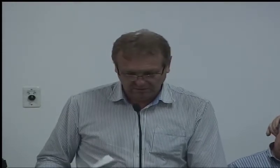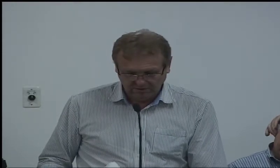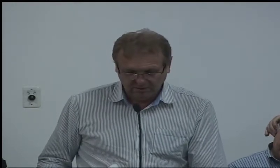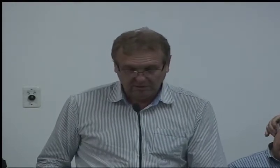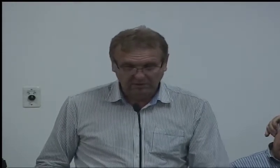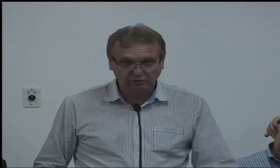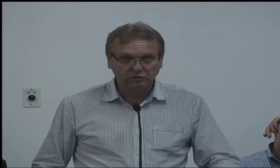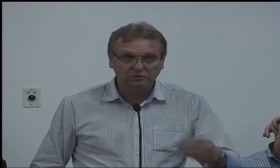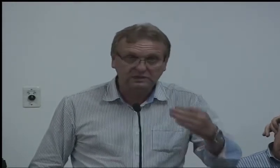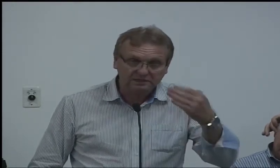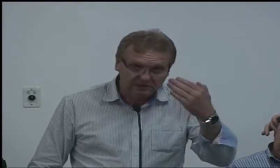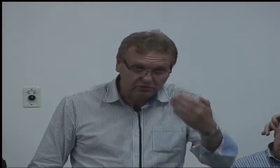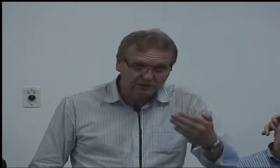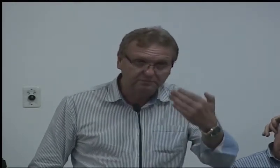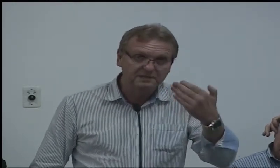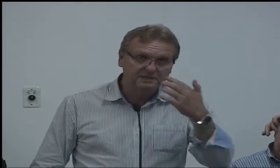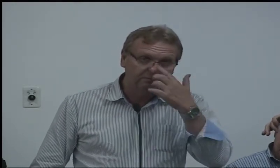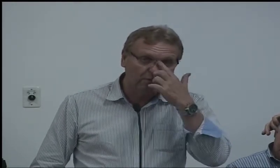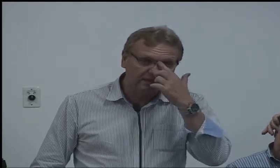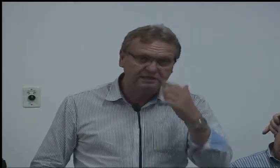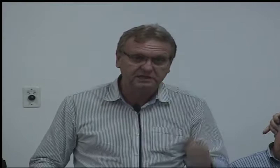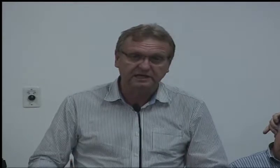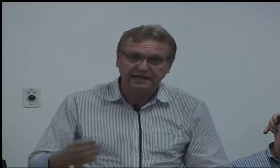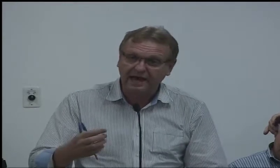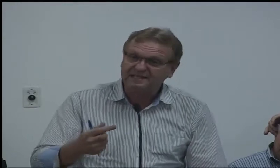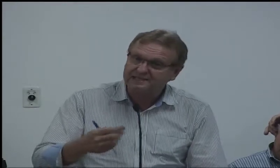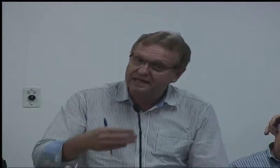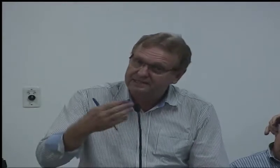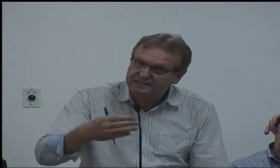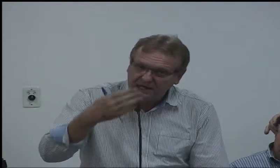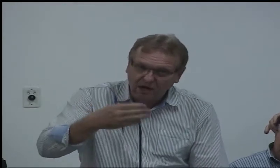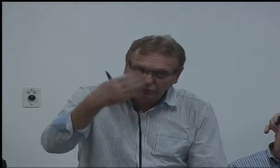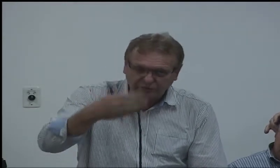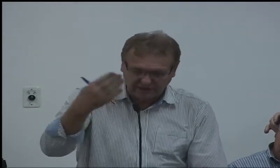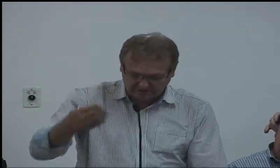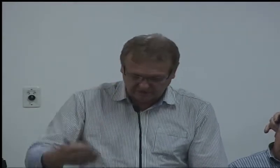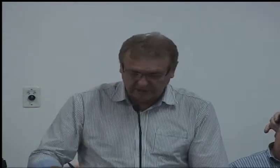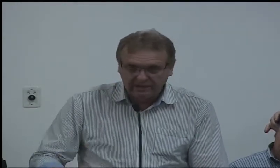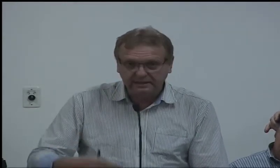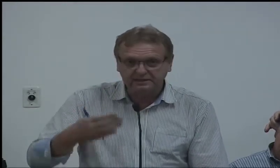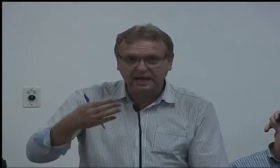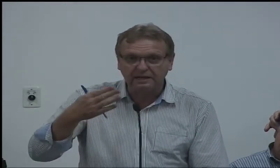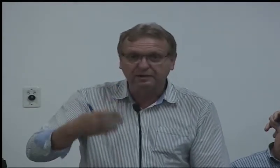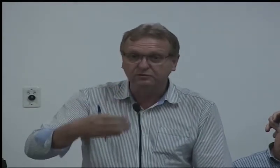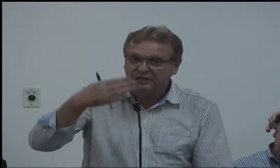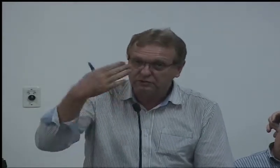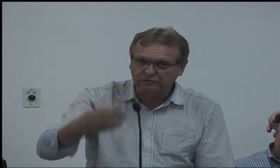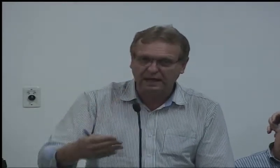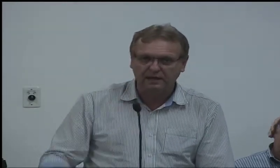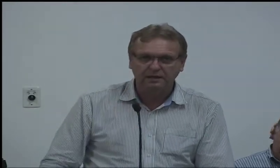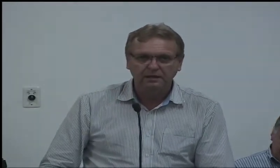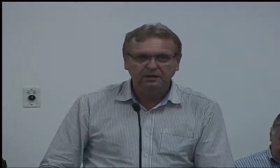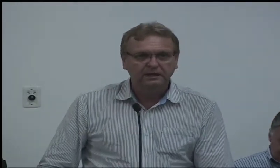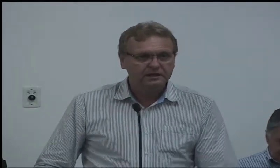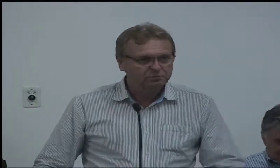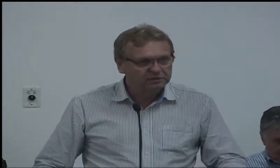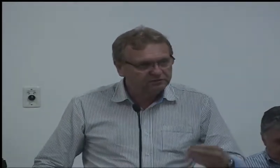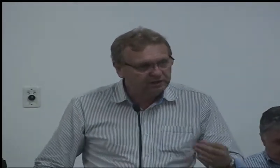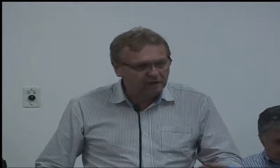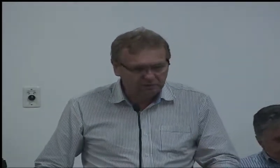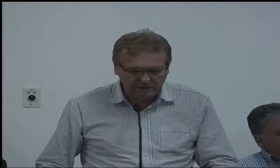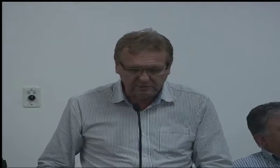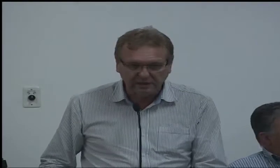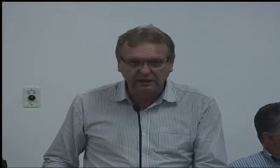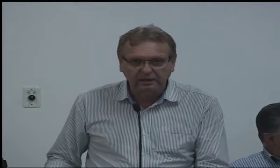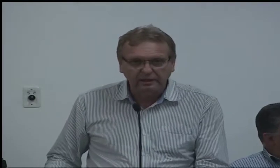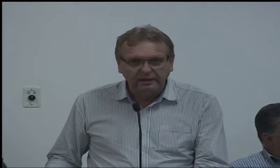e os nossos assessores principalmente que sabe que é extensão do vereador que está ali para nos ajudar a gente possa